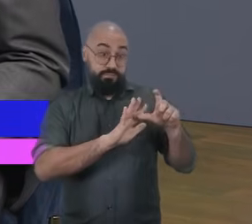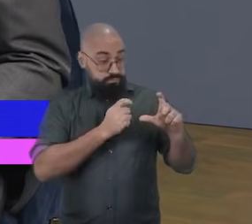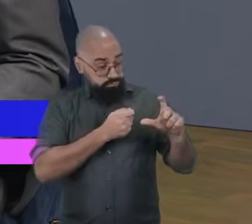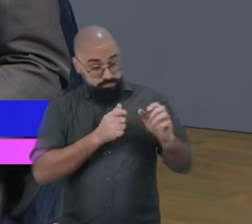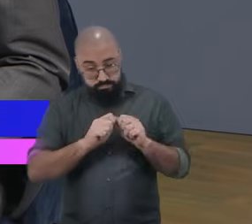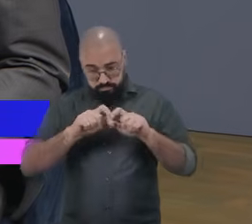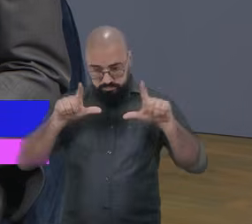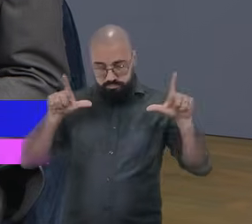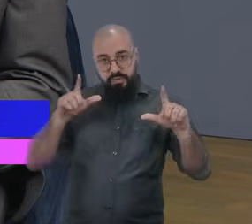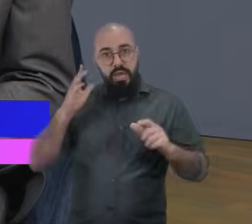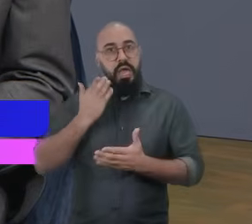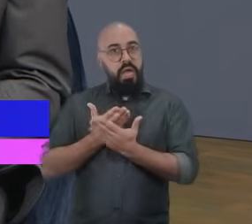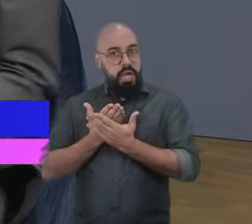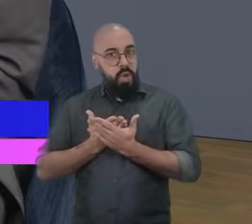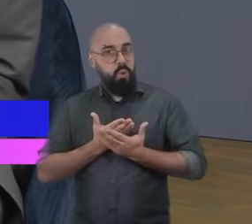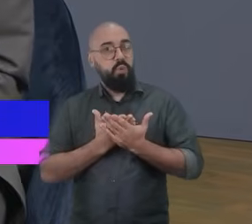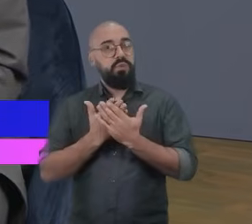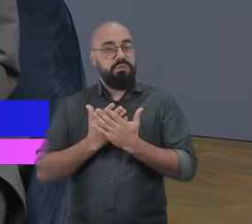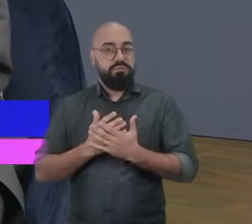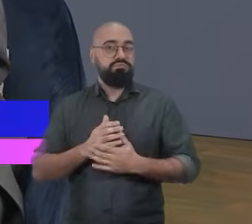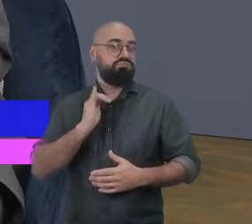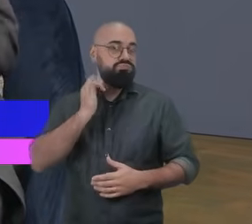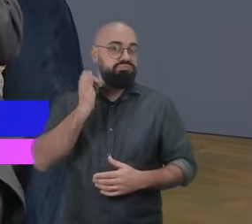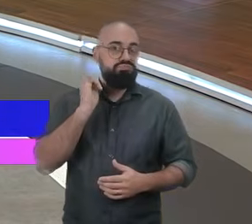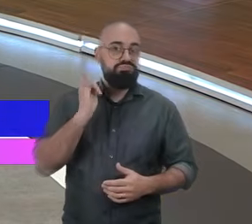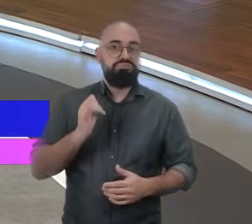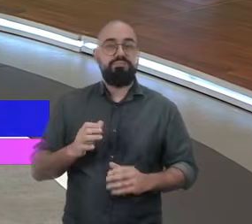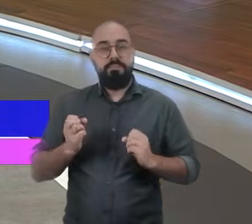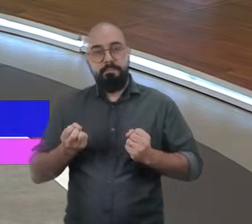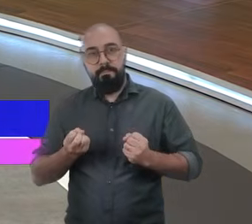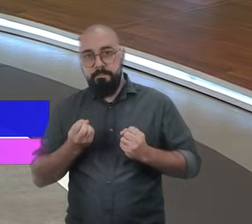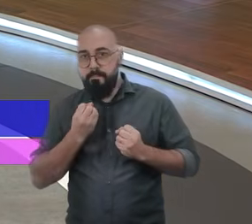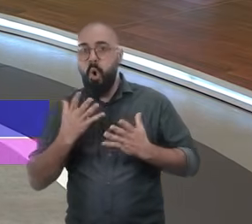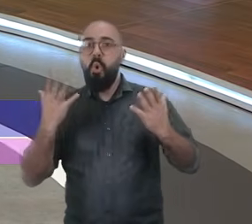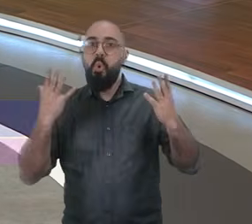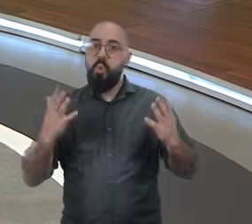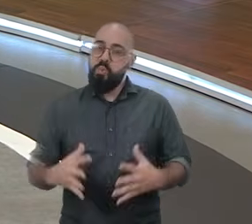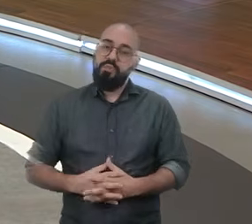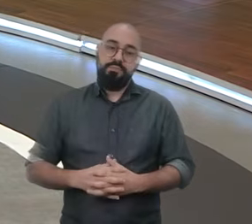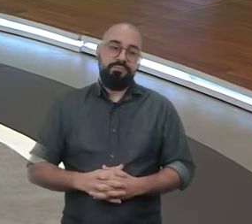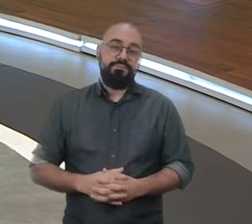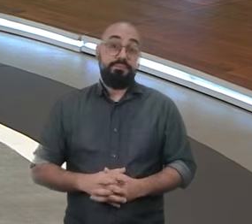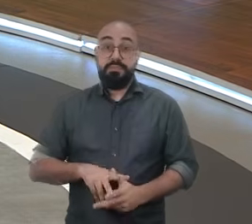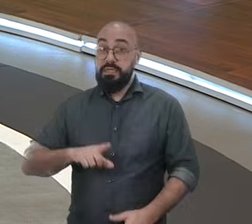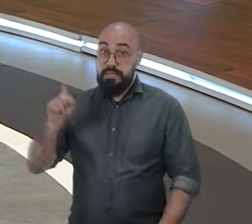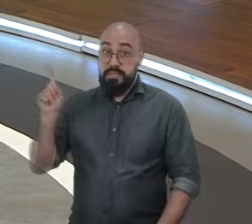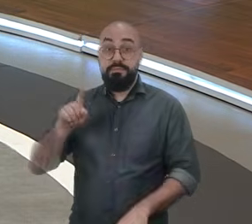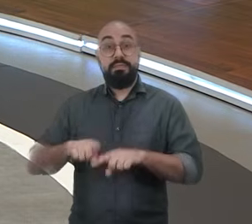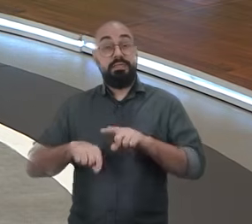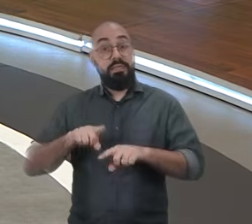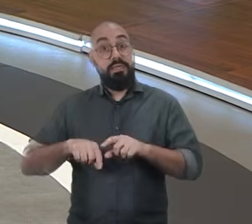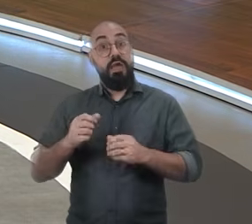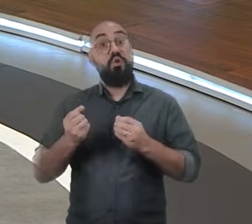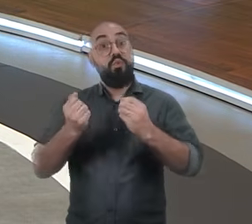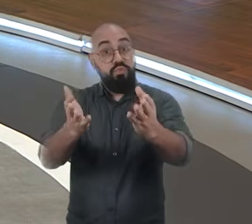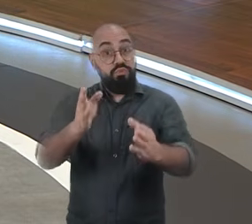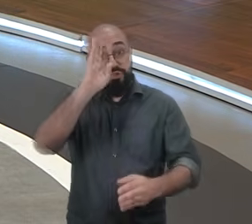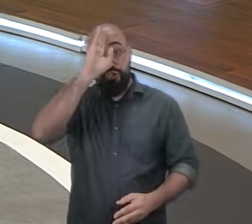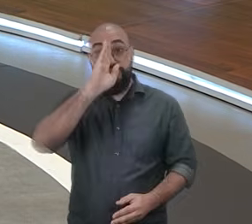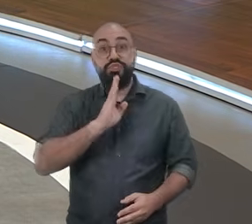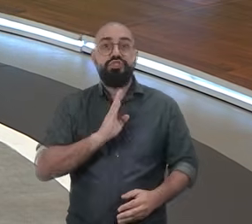material que vale muito a pena. Deixa eu dizer algo especial para você. Esse material chega até a sua